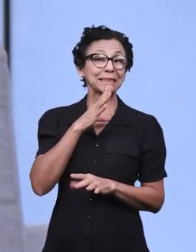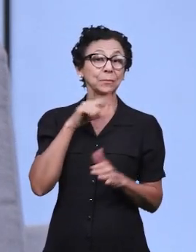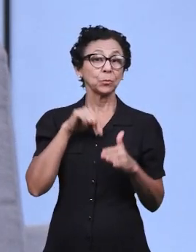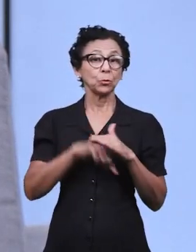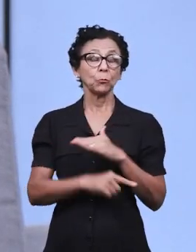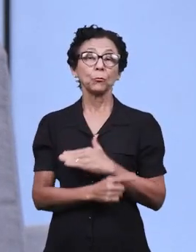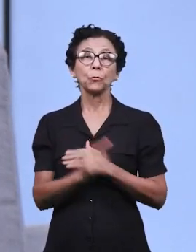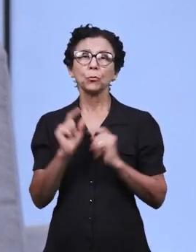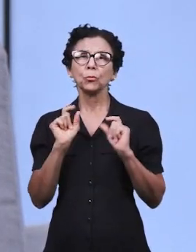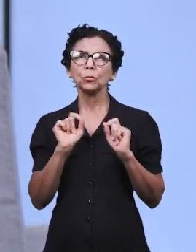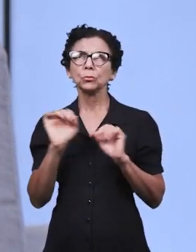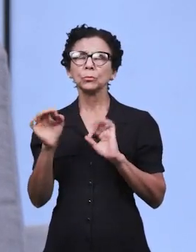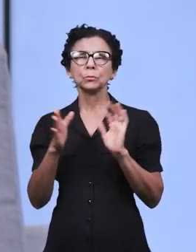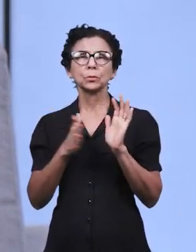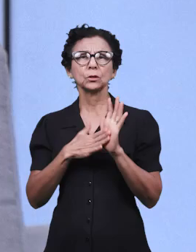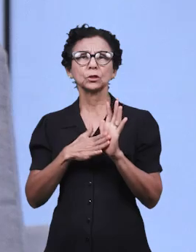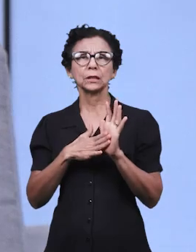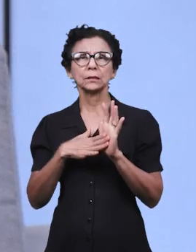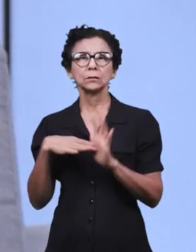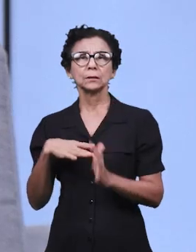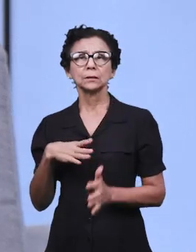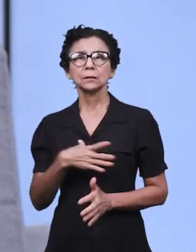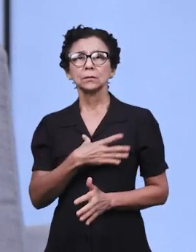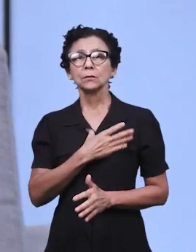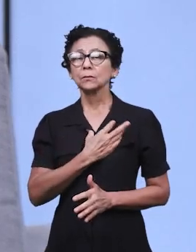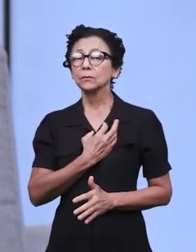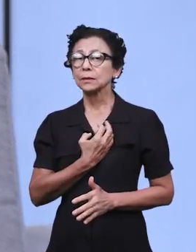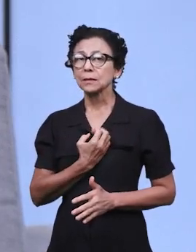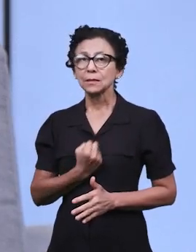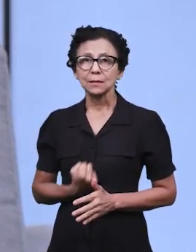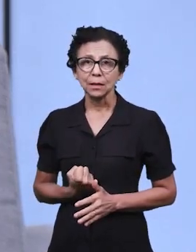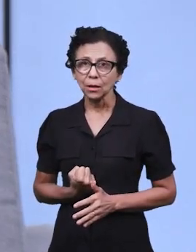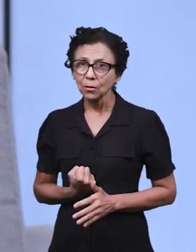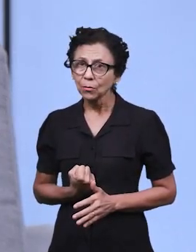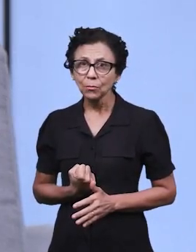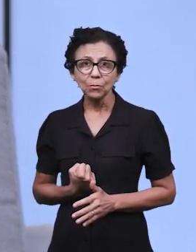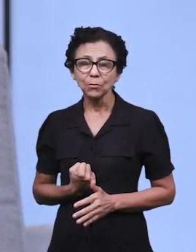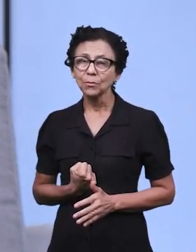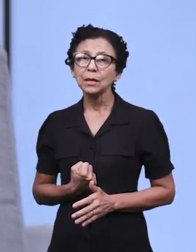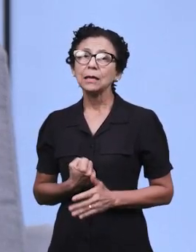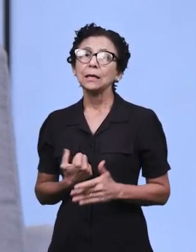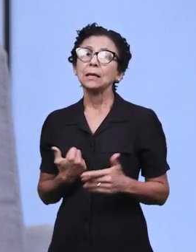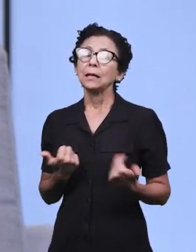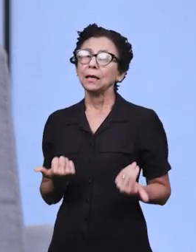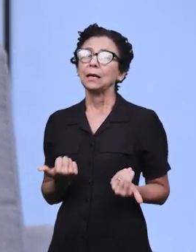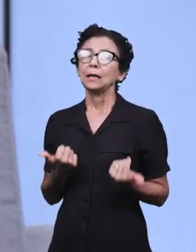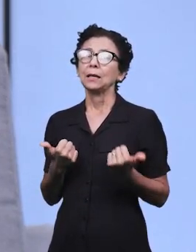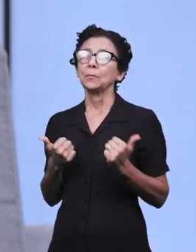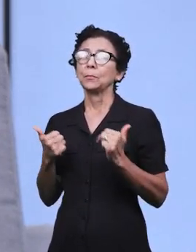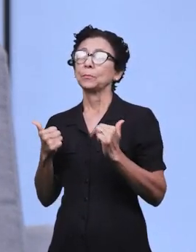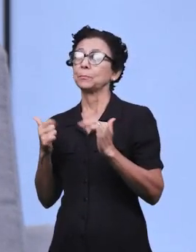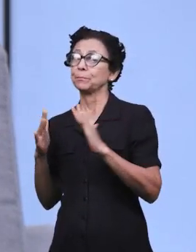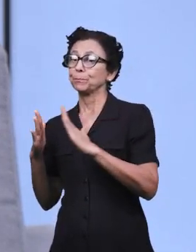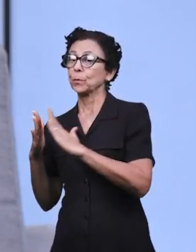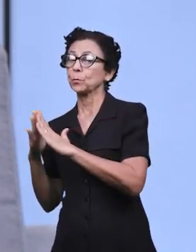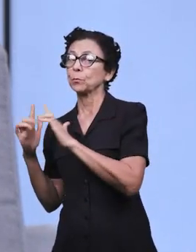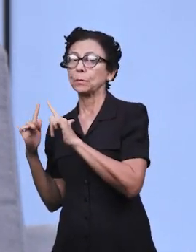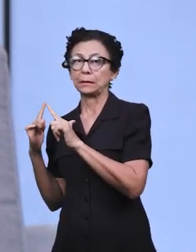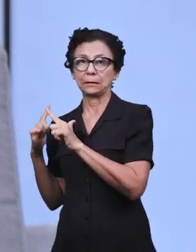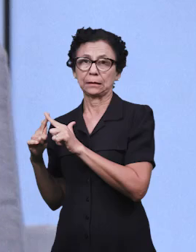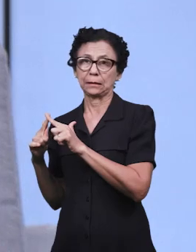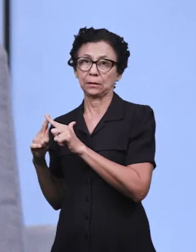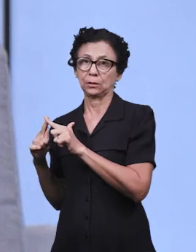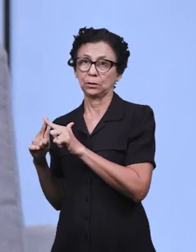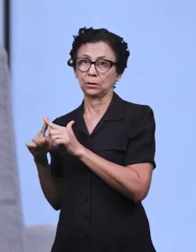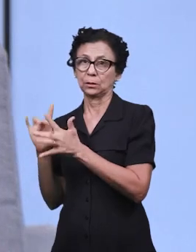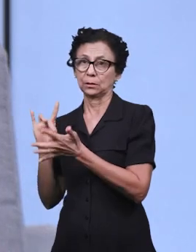melhor aquilo que é o projeto de Deus para uma igreja, e uma igreja que está vivendo um tempo que você vai saber daqui a pouquinho